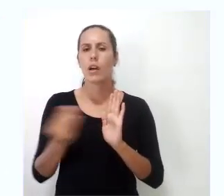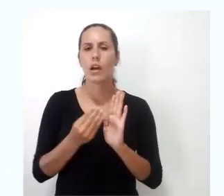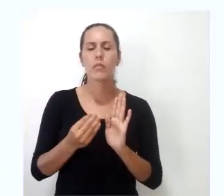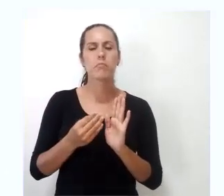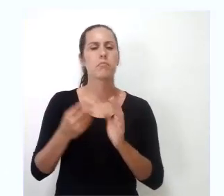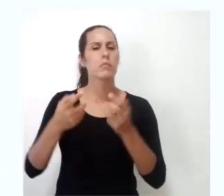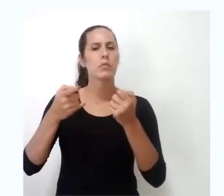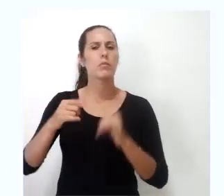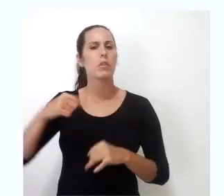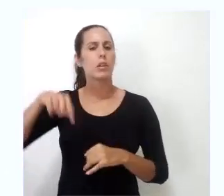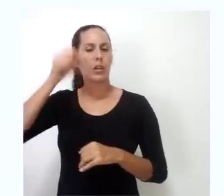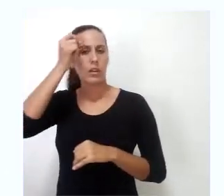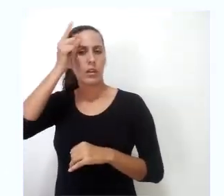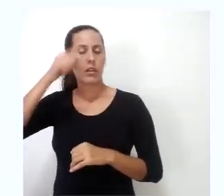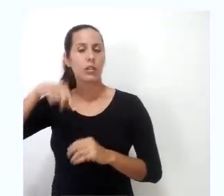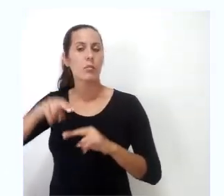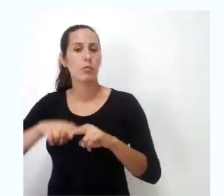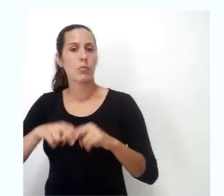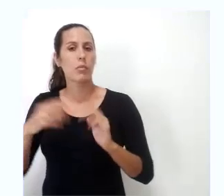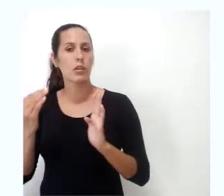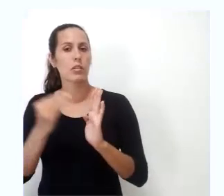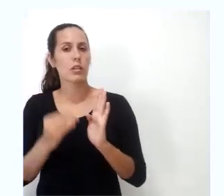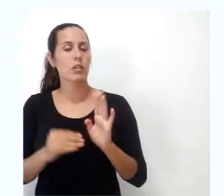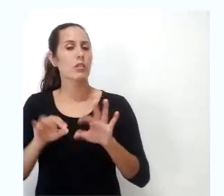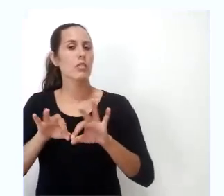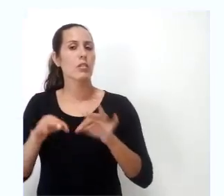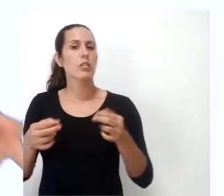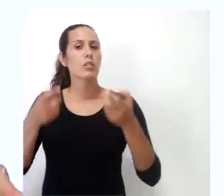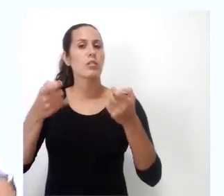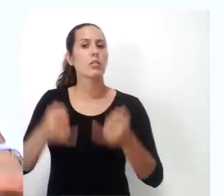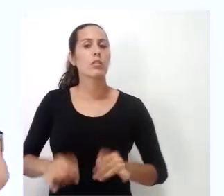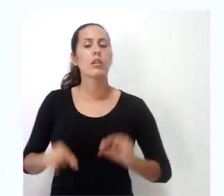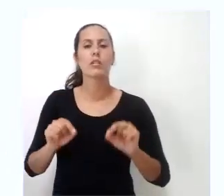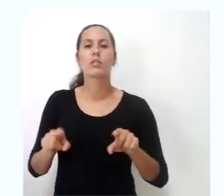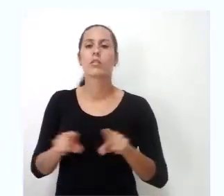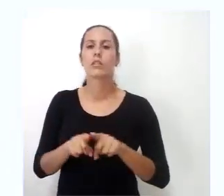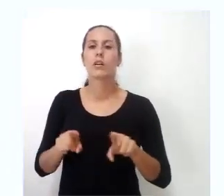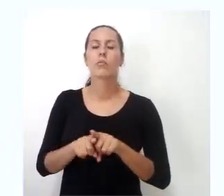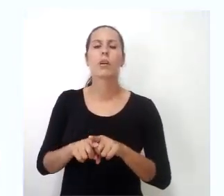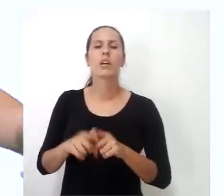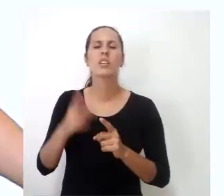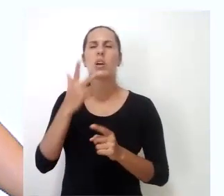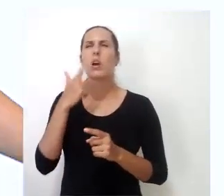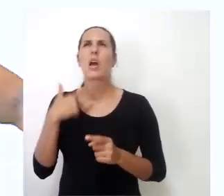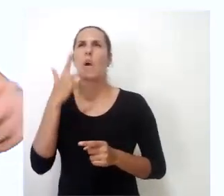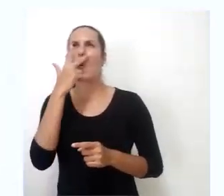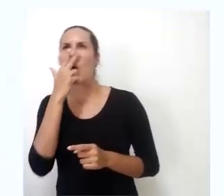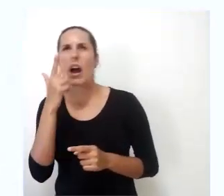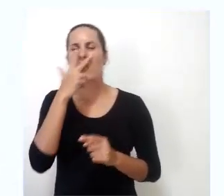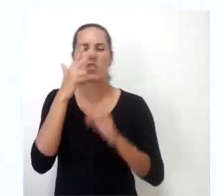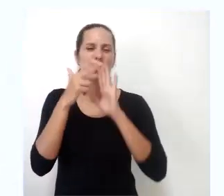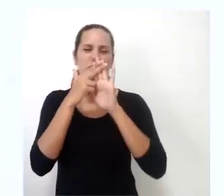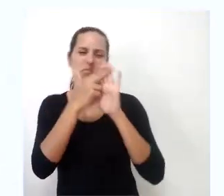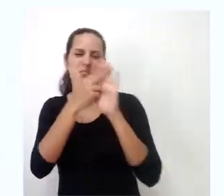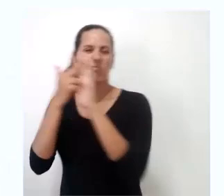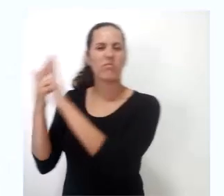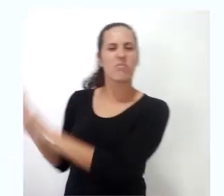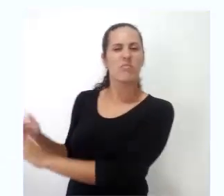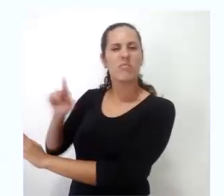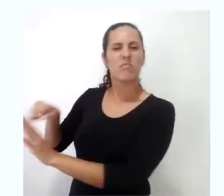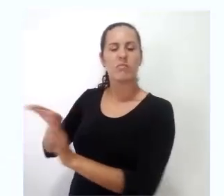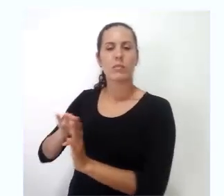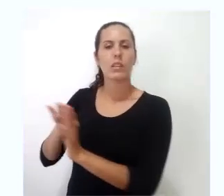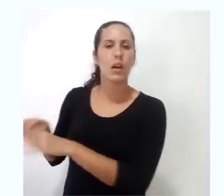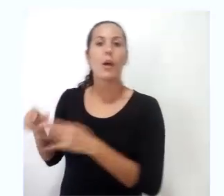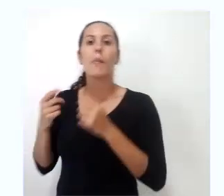sustentar sua ideia através desses fatos, exemplificações, fugir do achismo, certo? Pode fazer